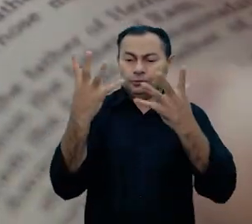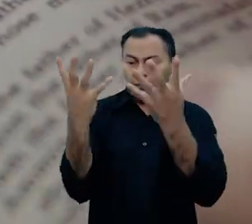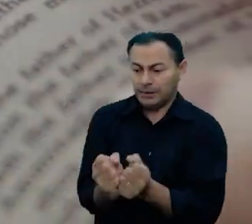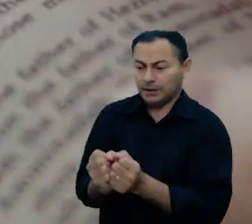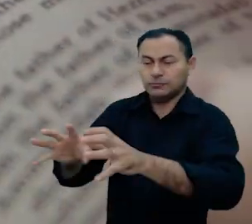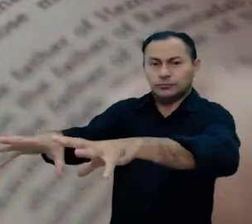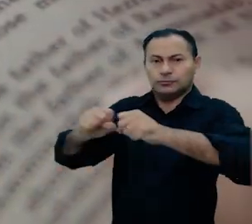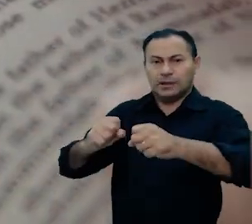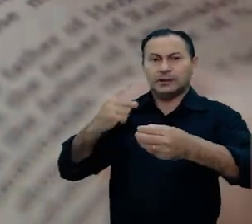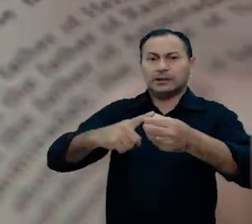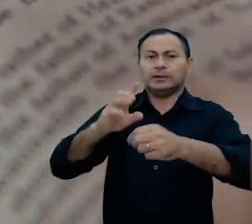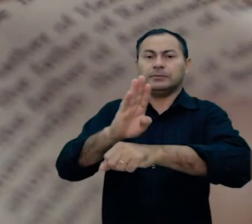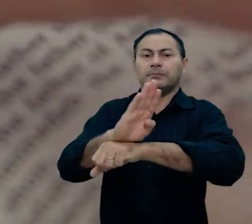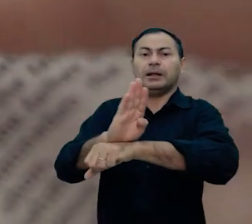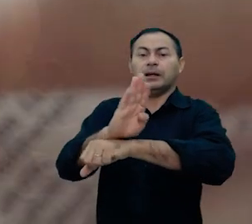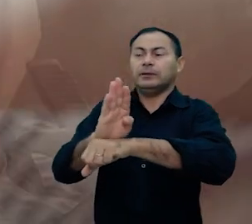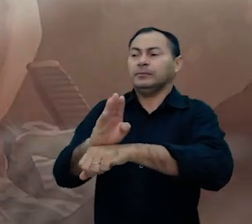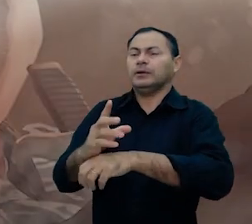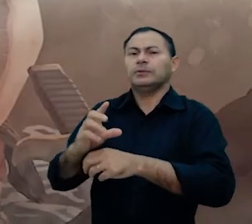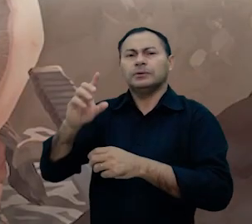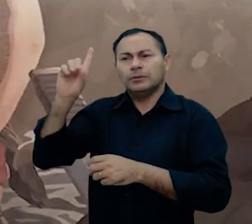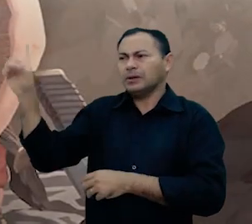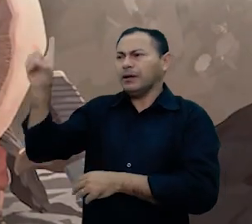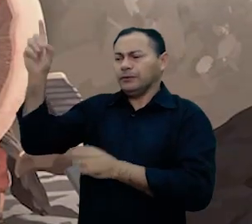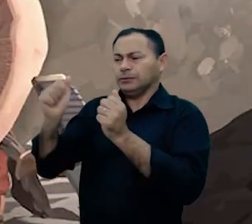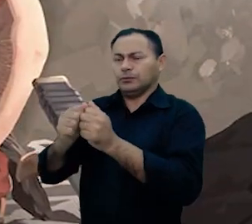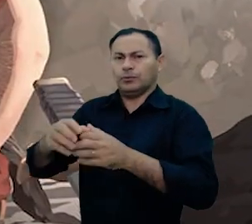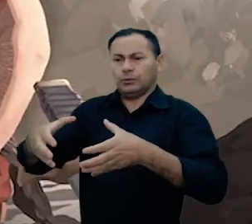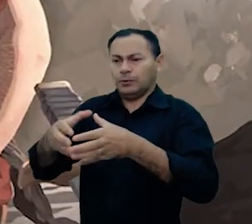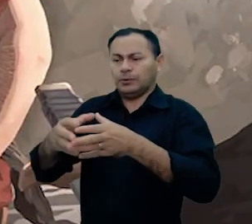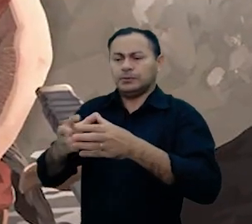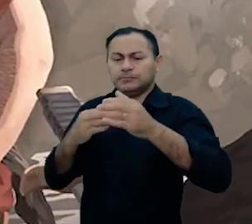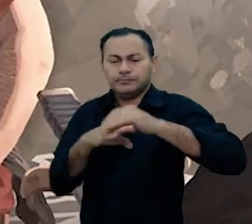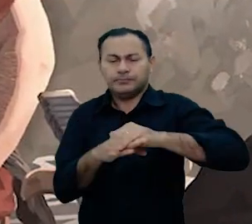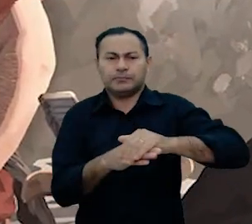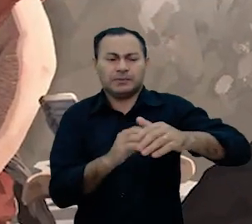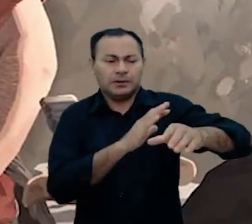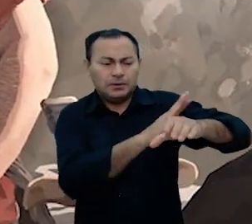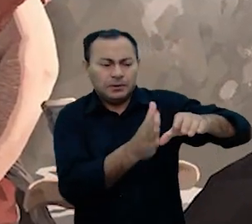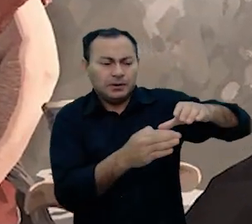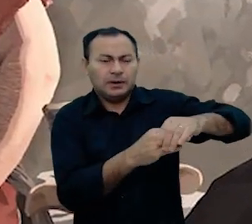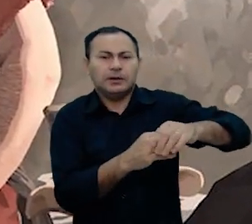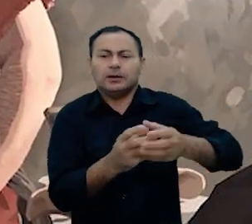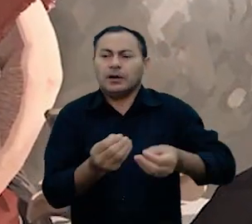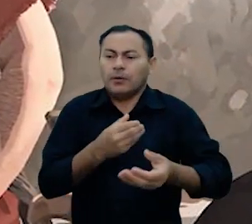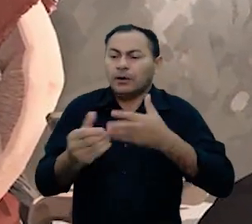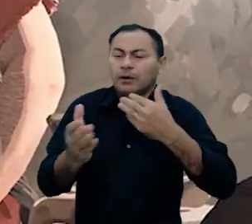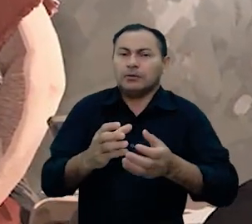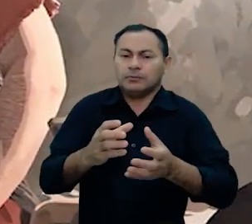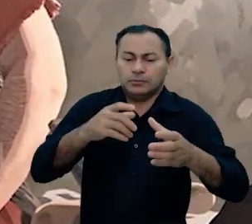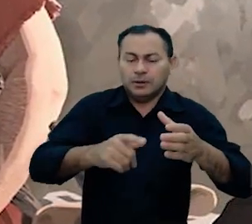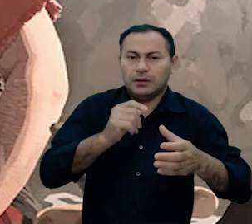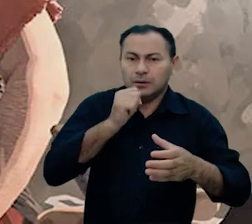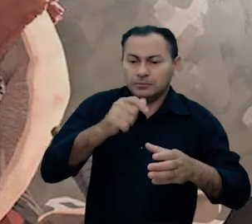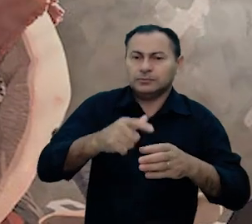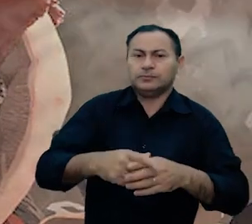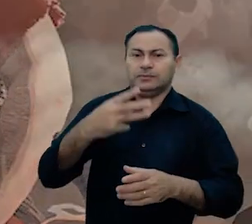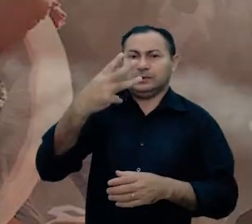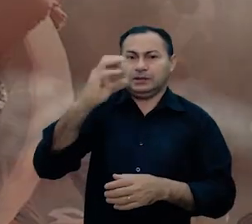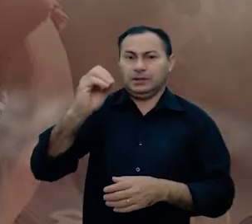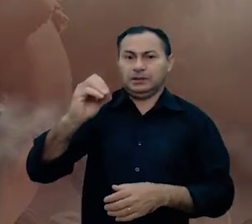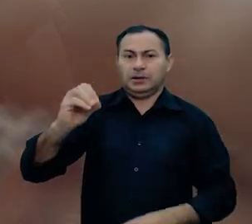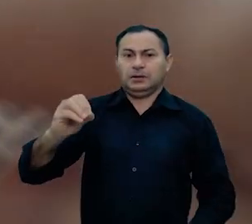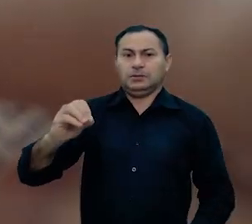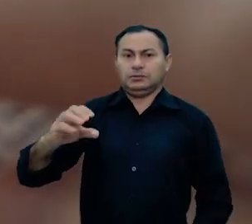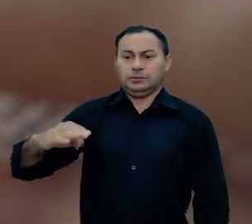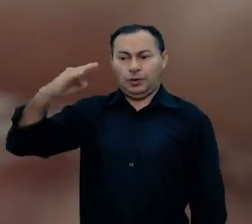se escondendo nas cavernas e um dia Davi disse: "Eu daria qualquer coisa para beber das águas dos poços de Belém." 3 dos 30 soldados